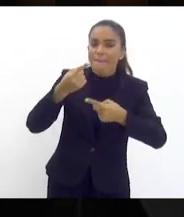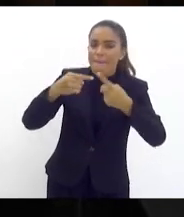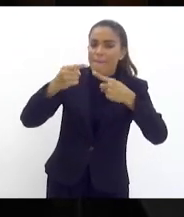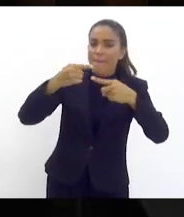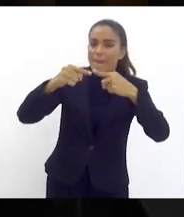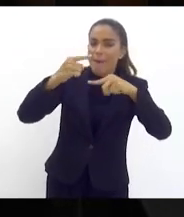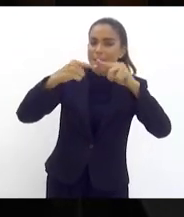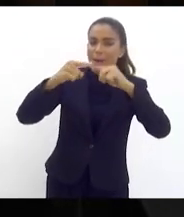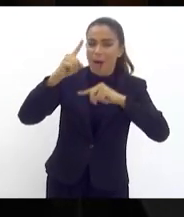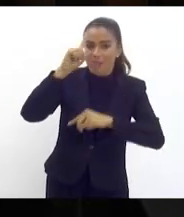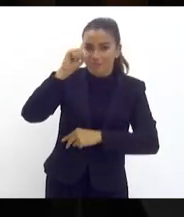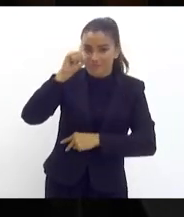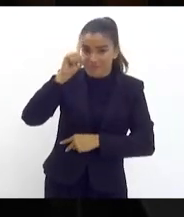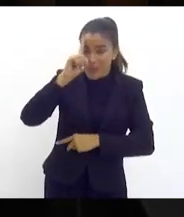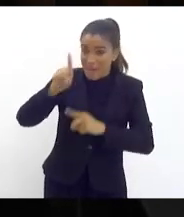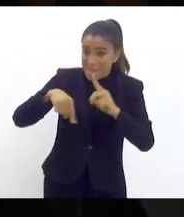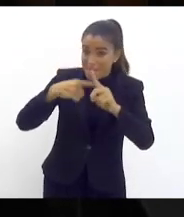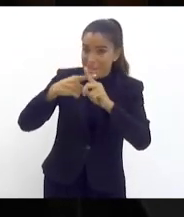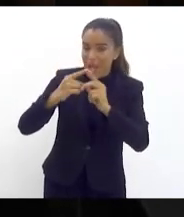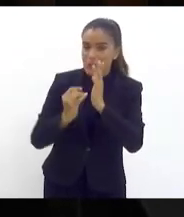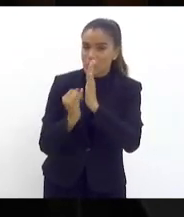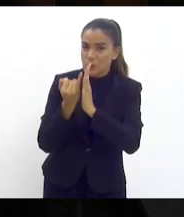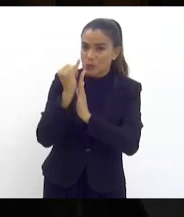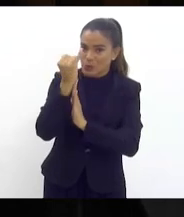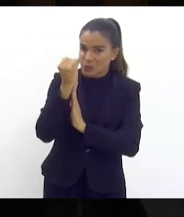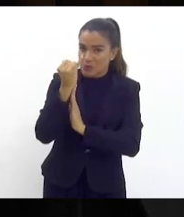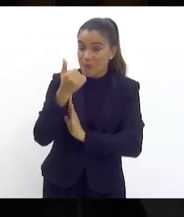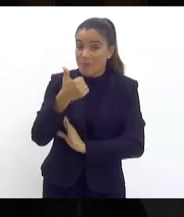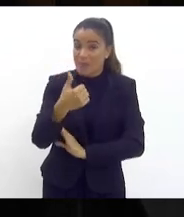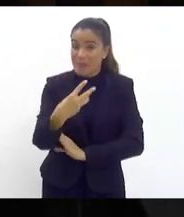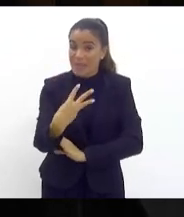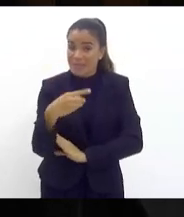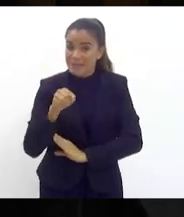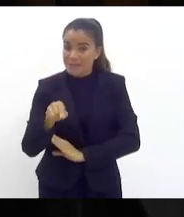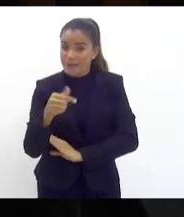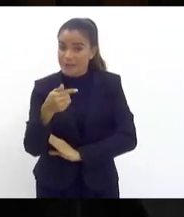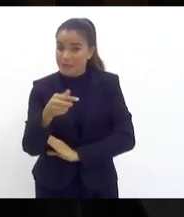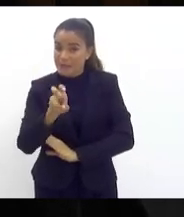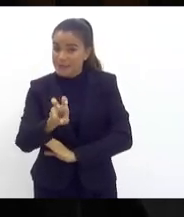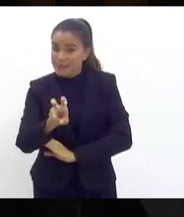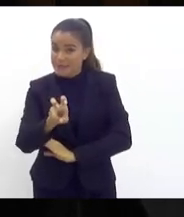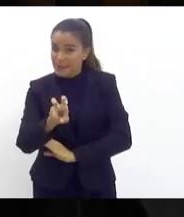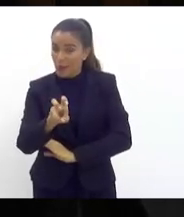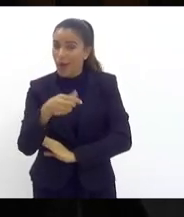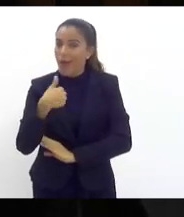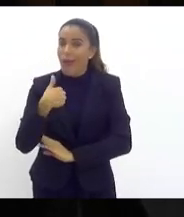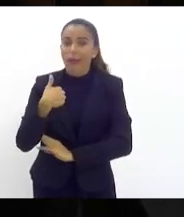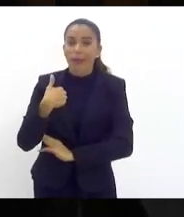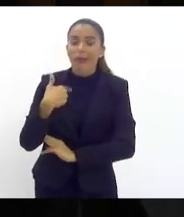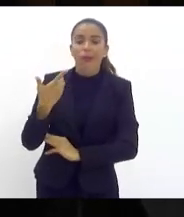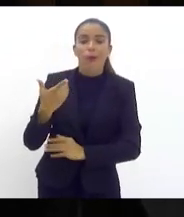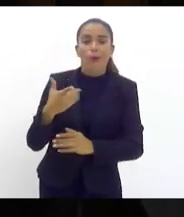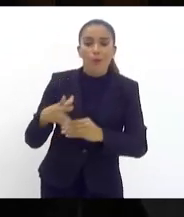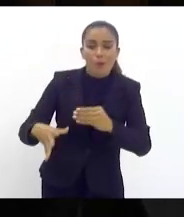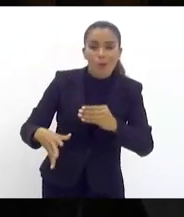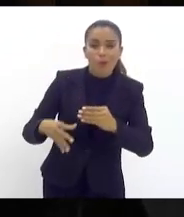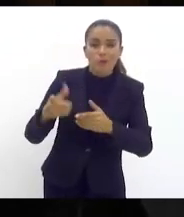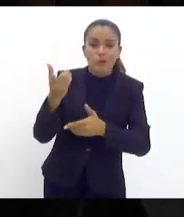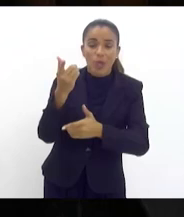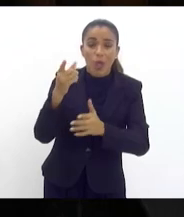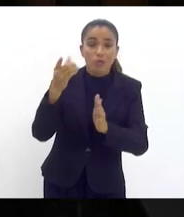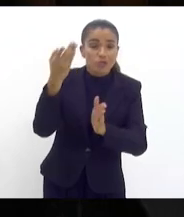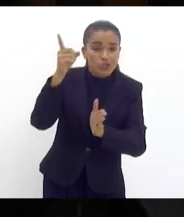monetária mais juros. Se de 13,75 eu subtraio a correção monetária